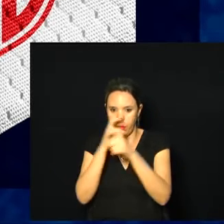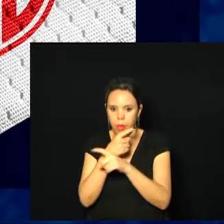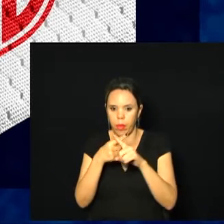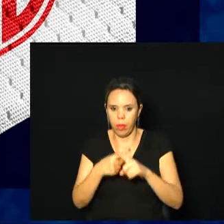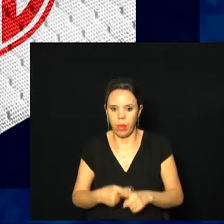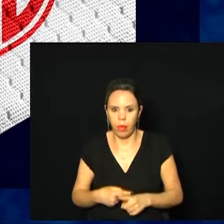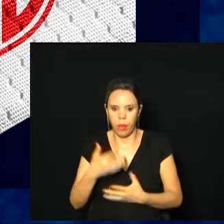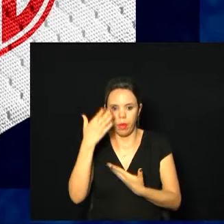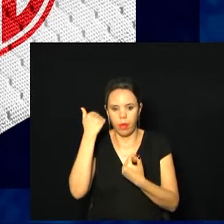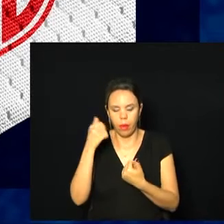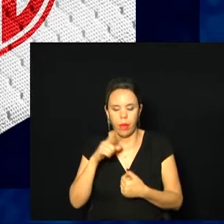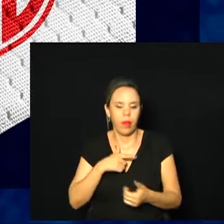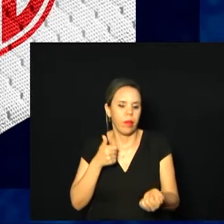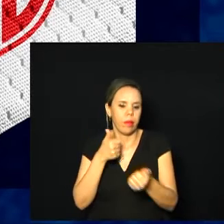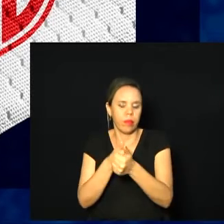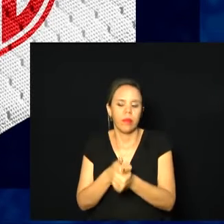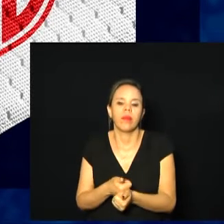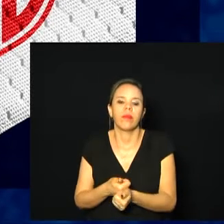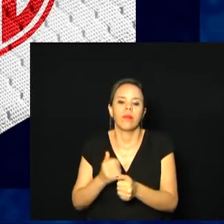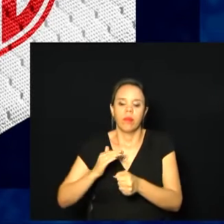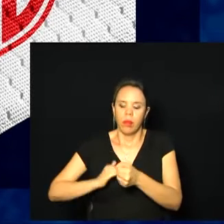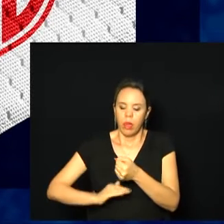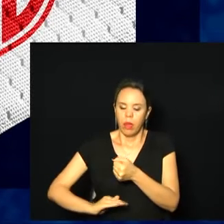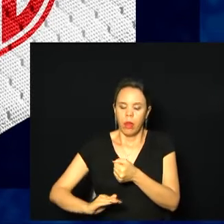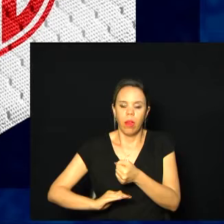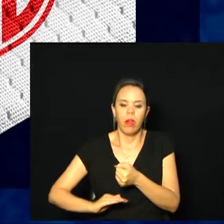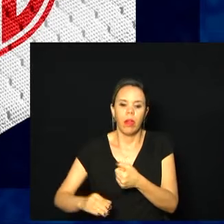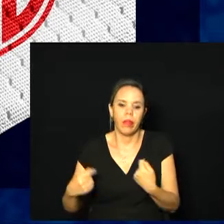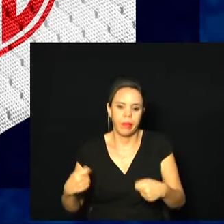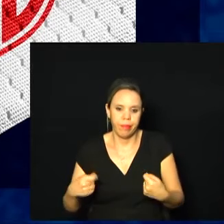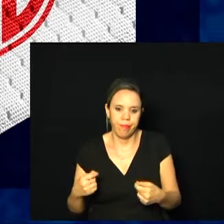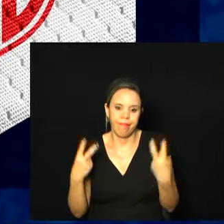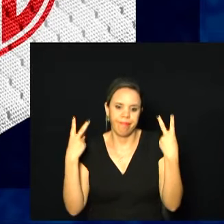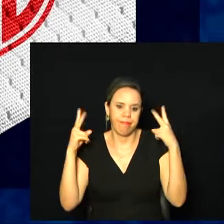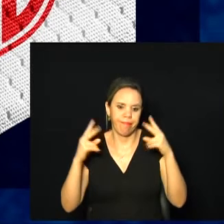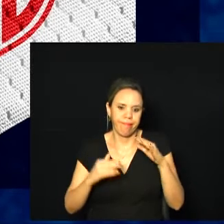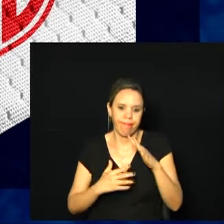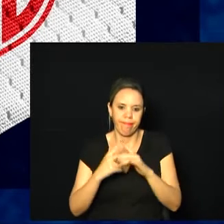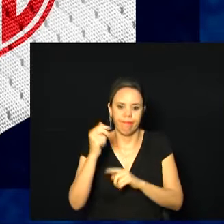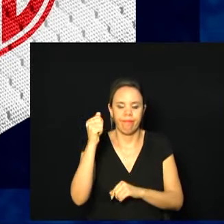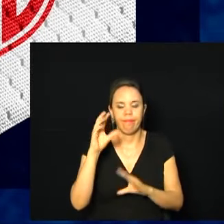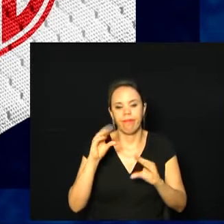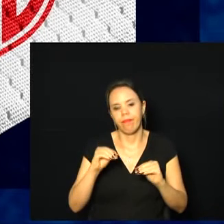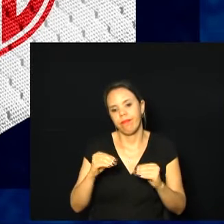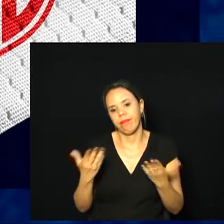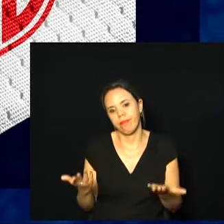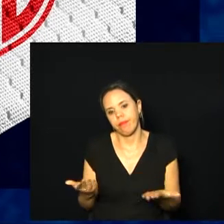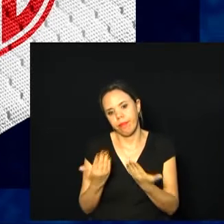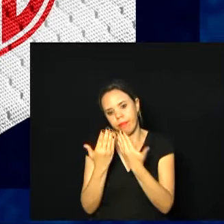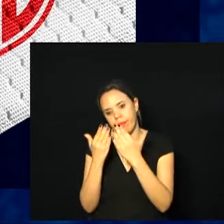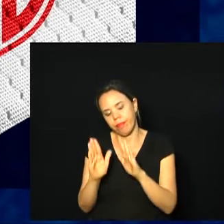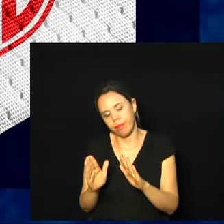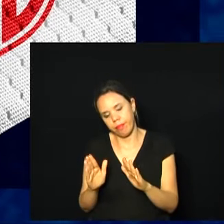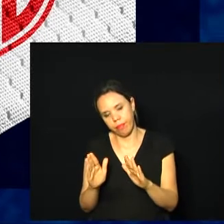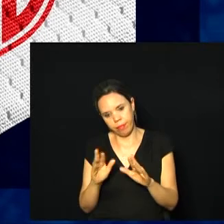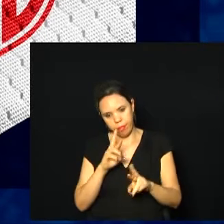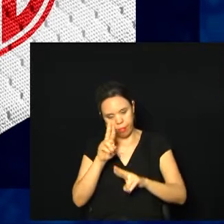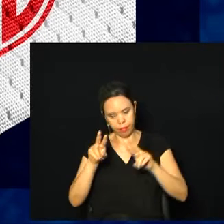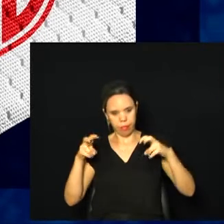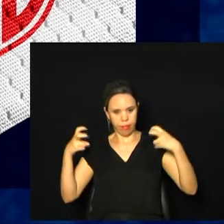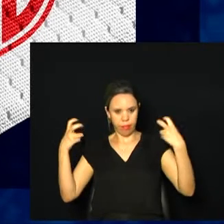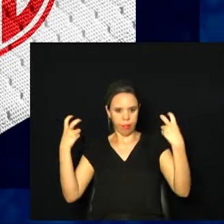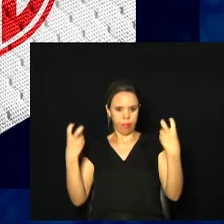para a Macaca, mas está próxima da zona de rebaixamento. Precisa da vitória, partida à noite, Portões abertos aí aos